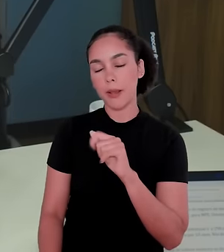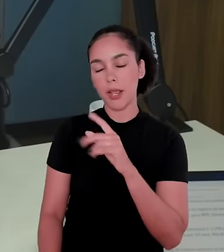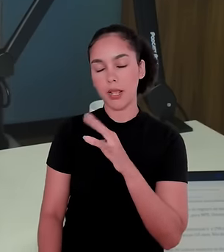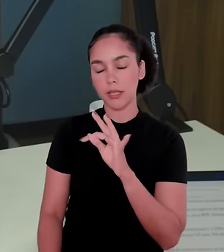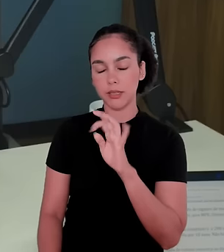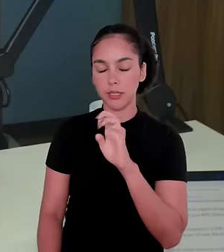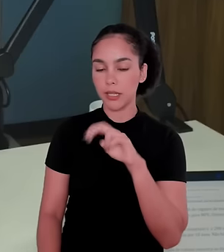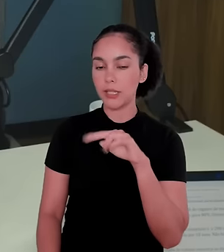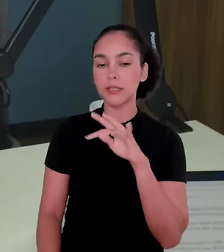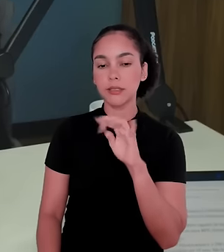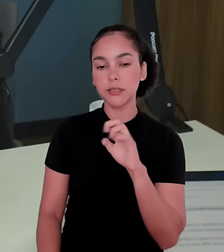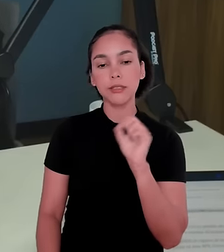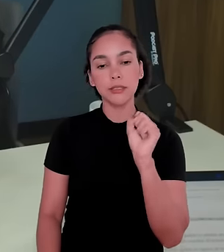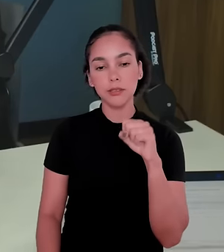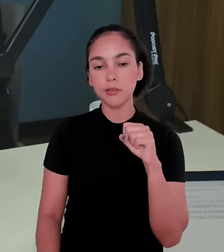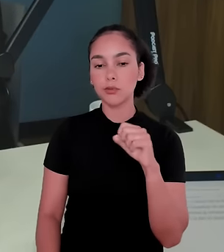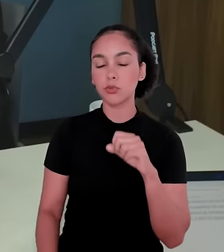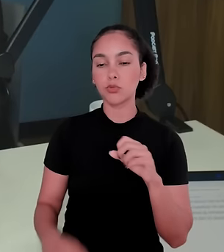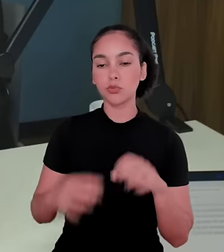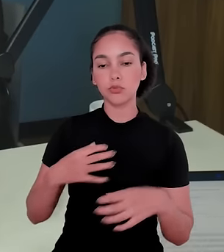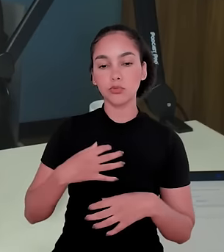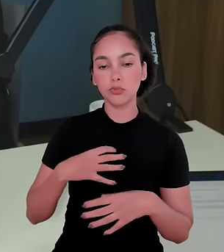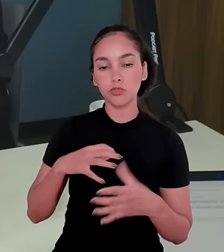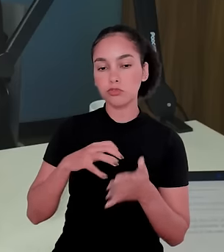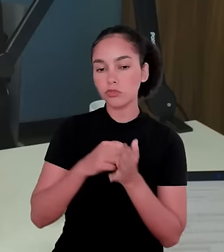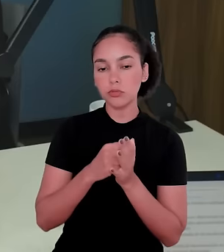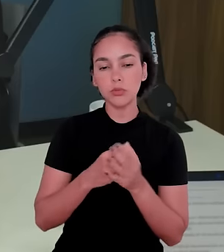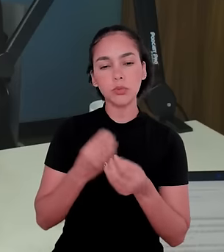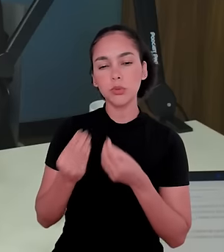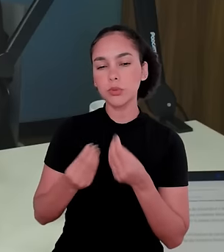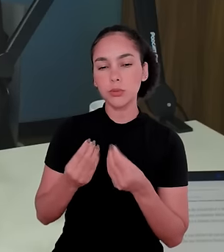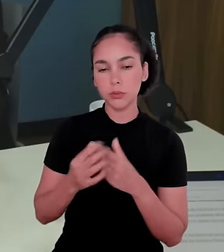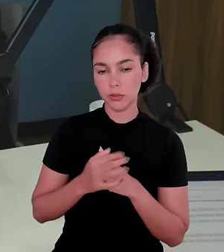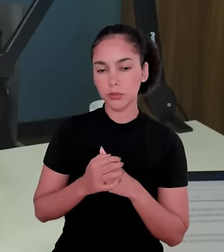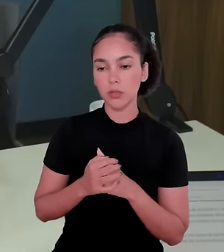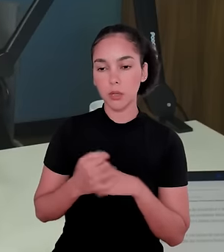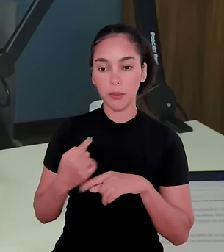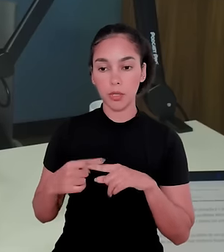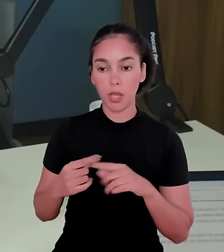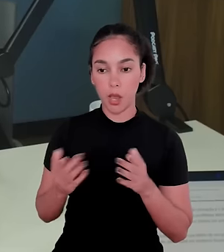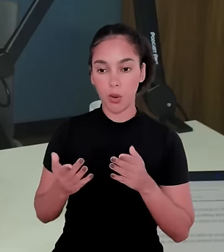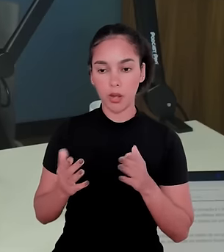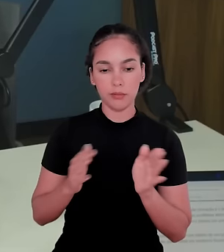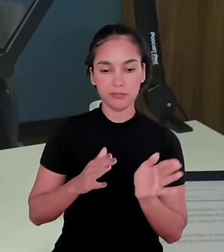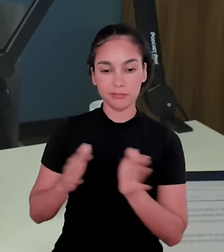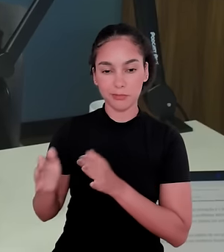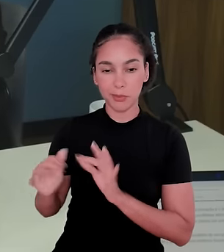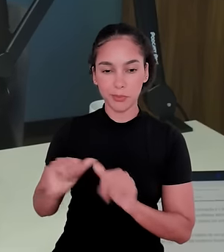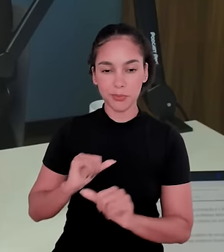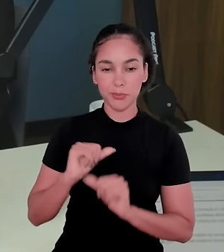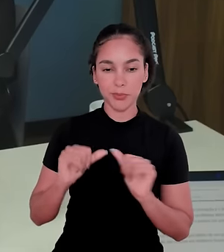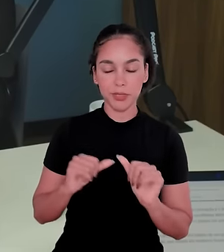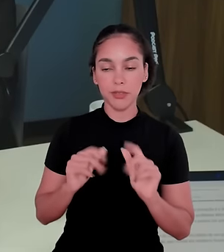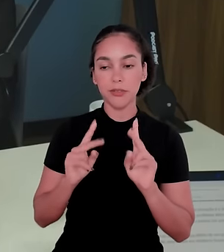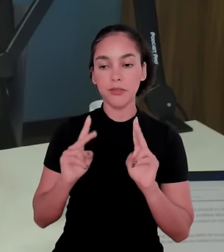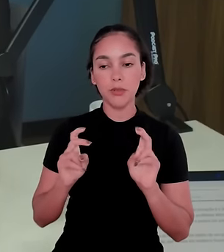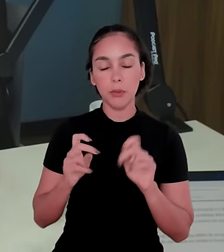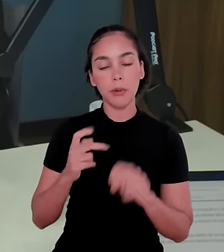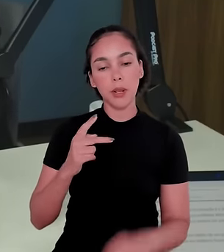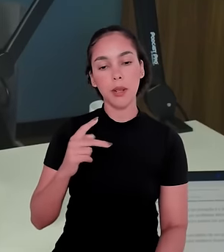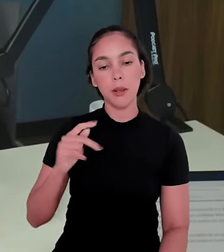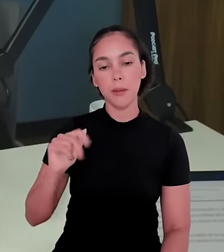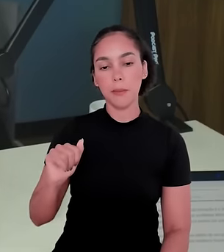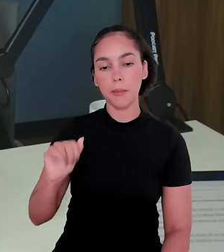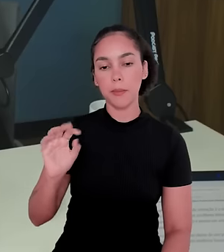utilidade de registro de patente como que é eh porque aí a gente tá agora tirando né falando mais de patente mesmo